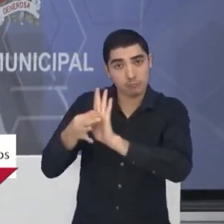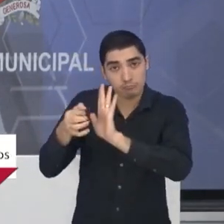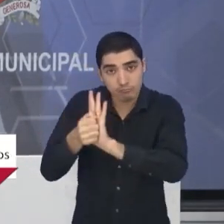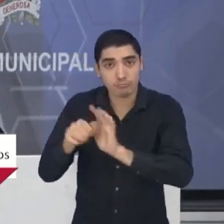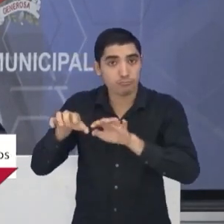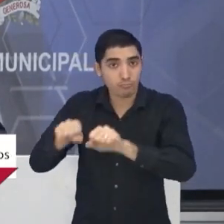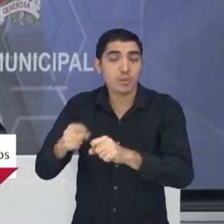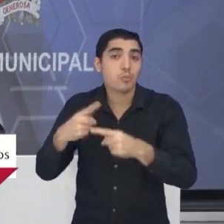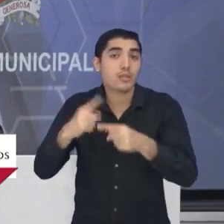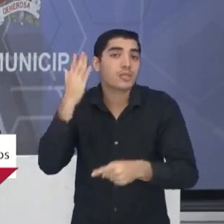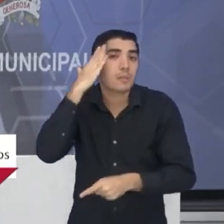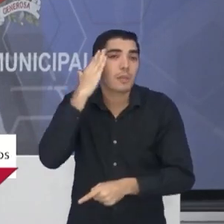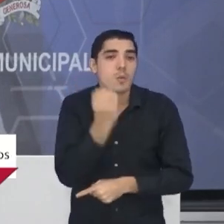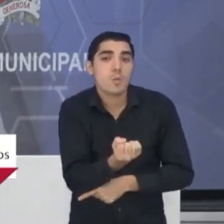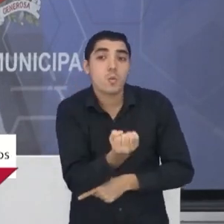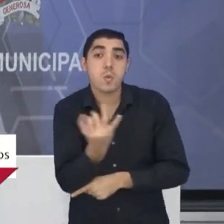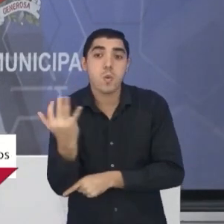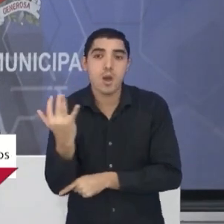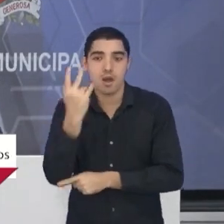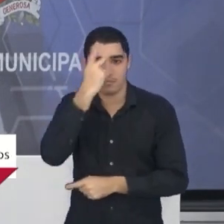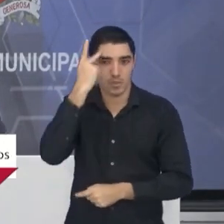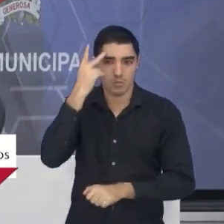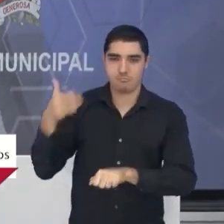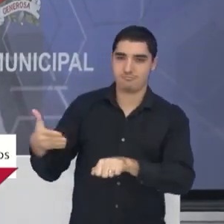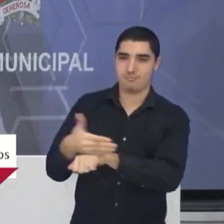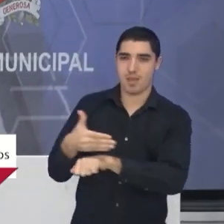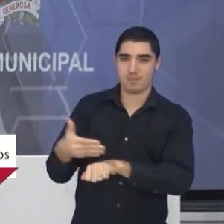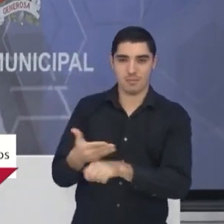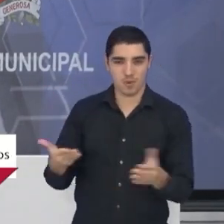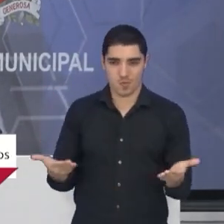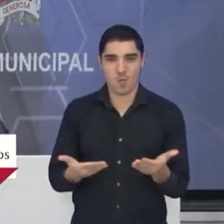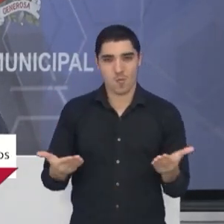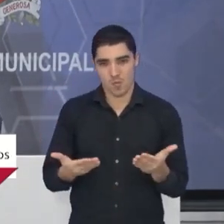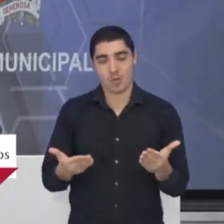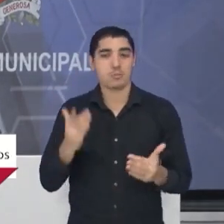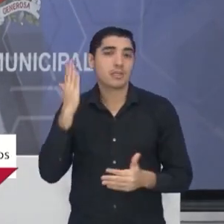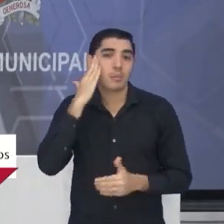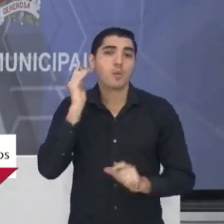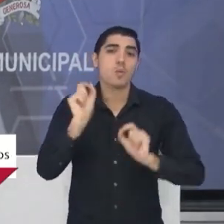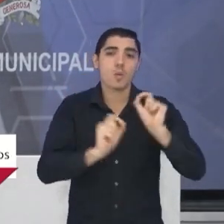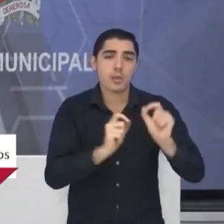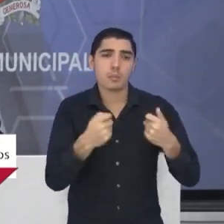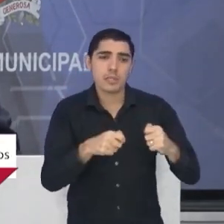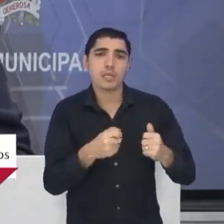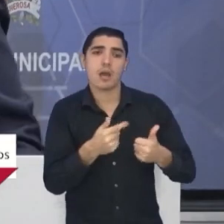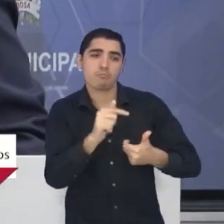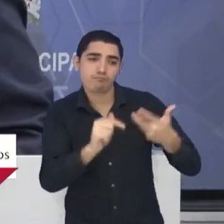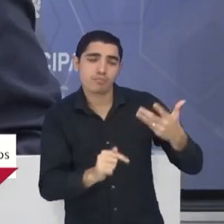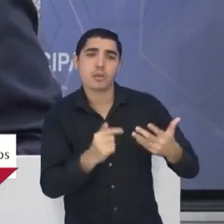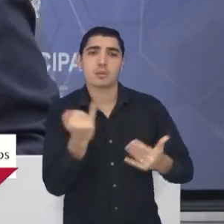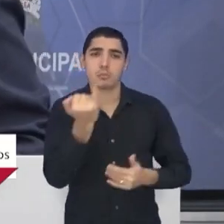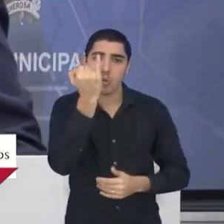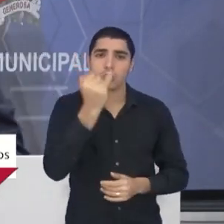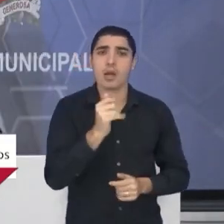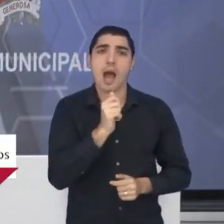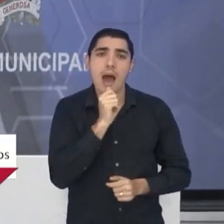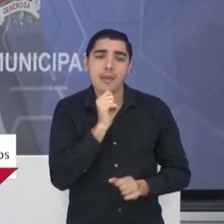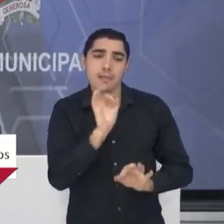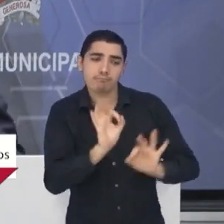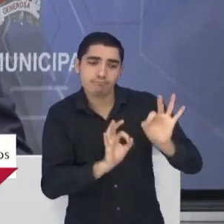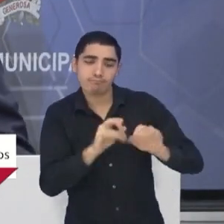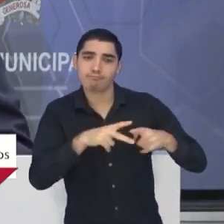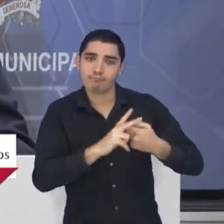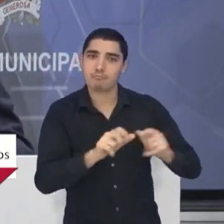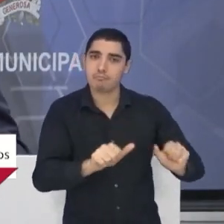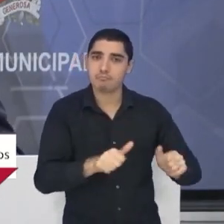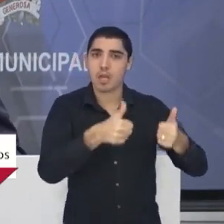aferição numérica do nosso evento saber o que precisamos eh melhorar incrementar a cada ano que fazemos o nosso ciclo